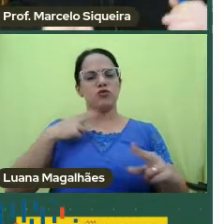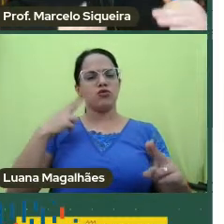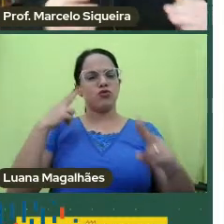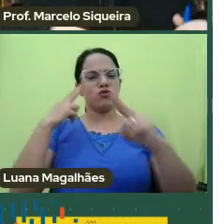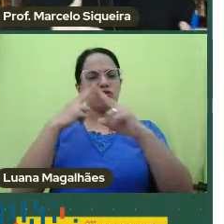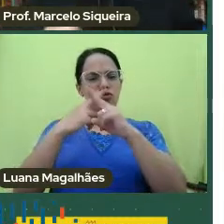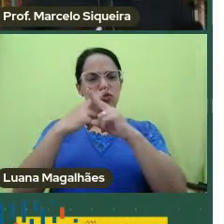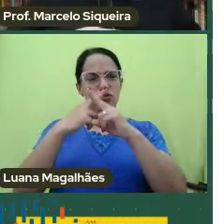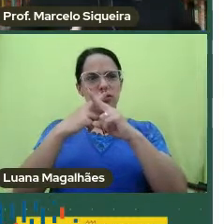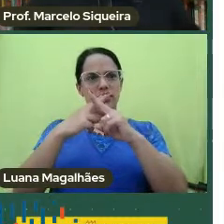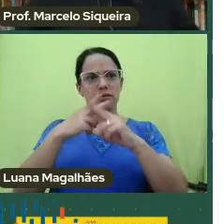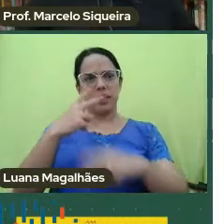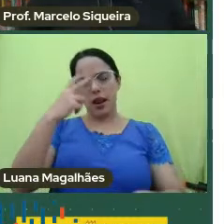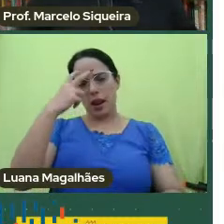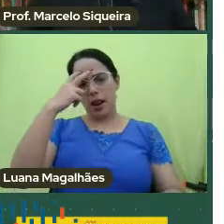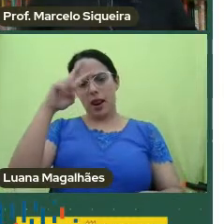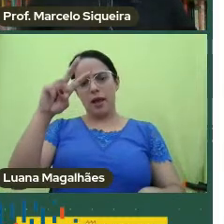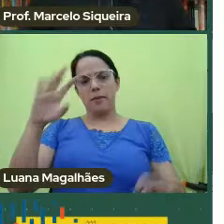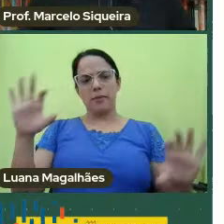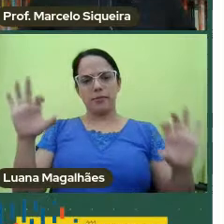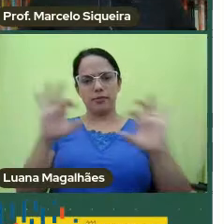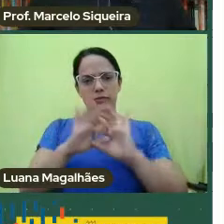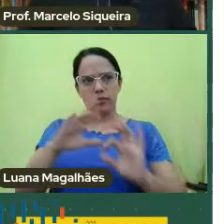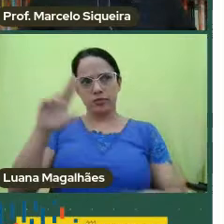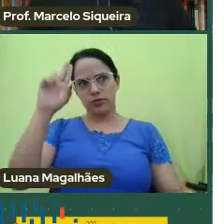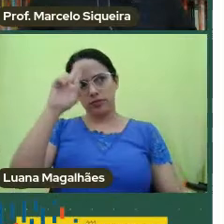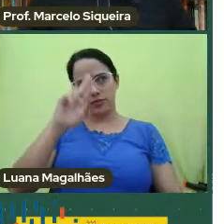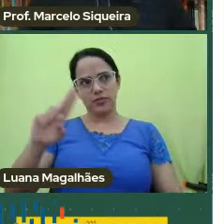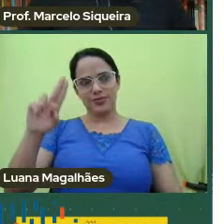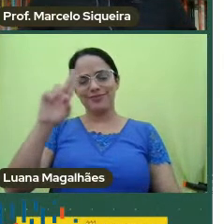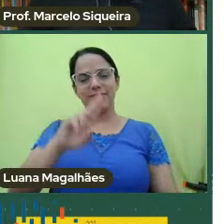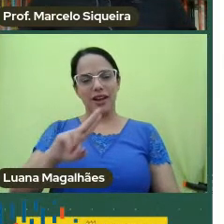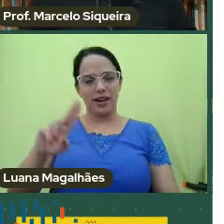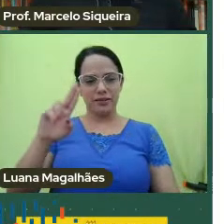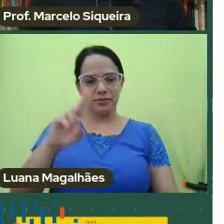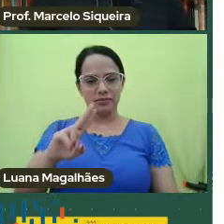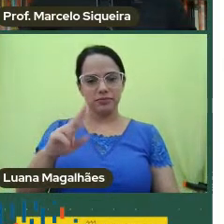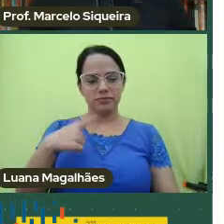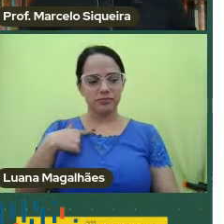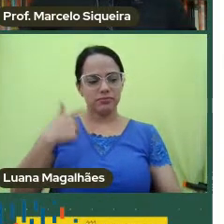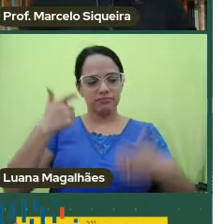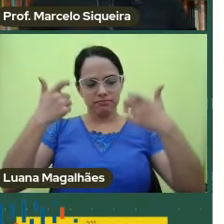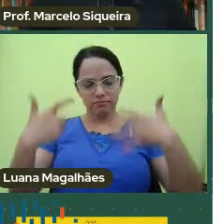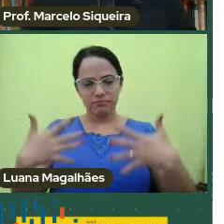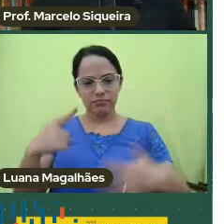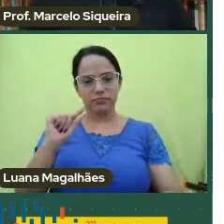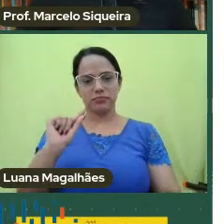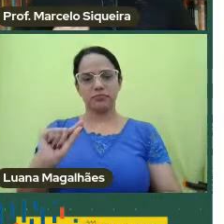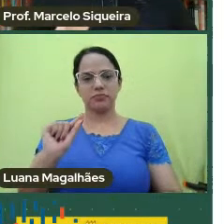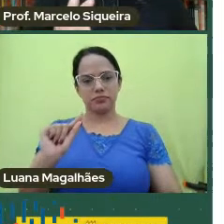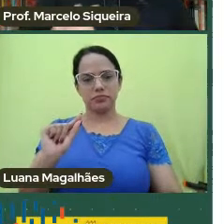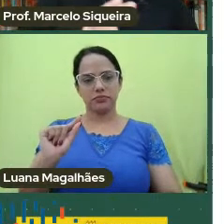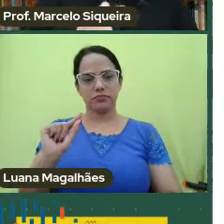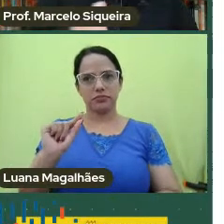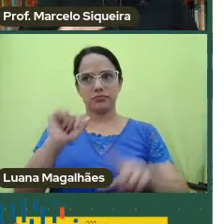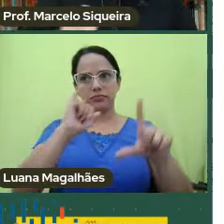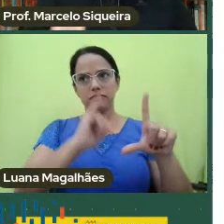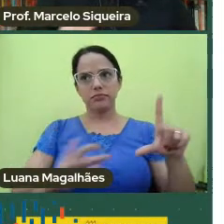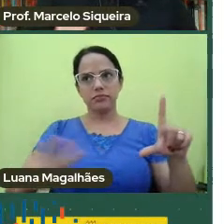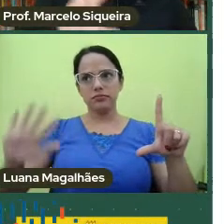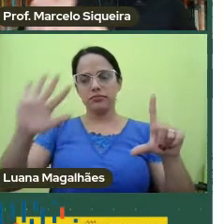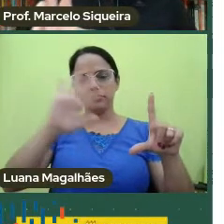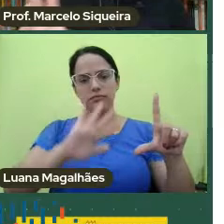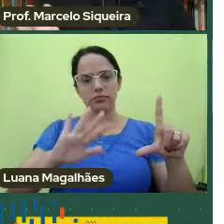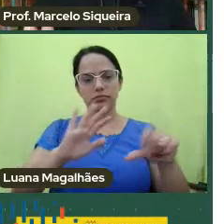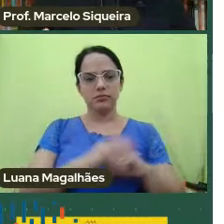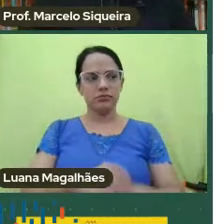normalmente é utilizado por esses grupos. E aí eu falo o seguinte, essa imagem ele faz parte do